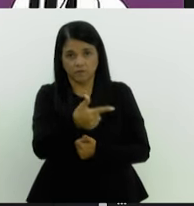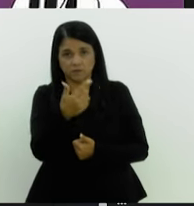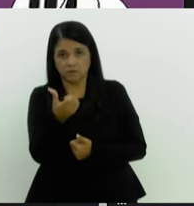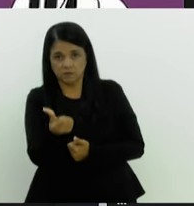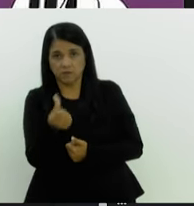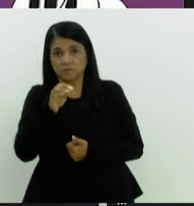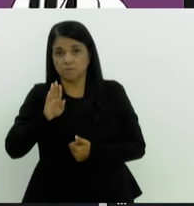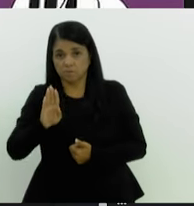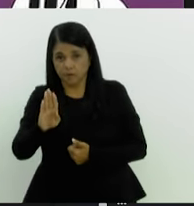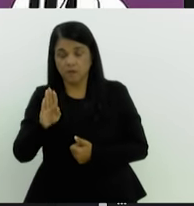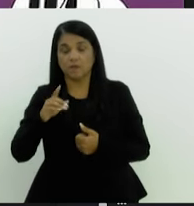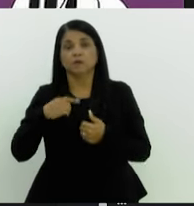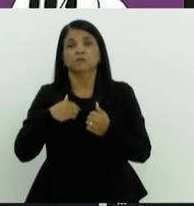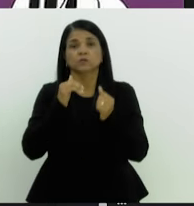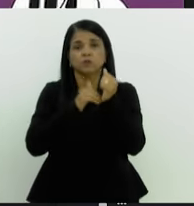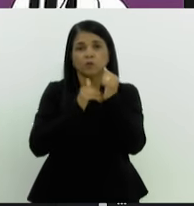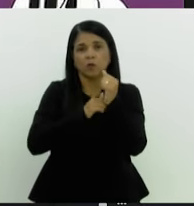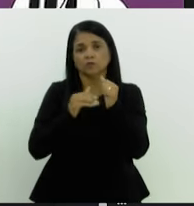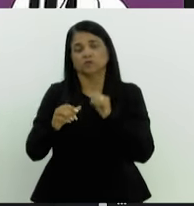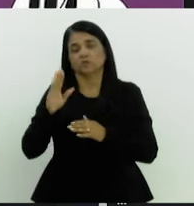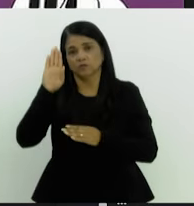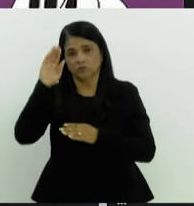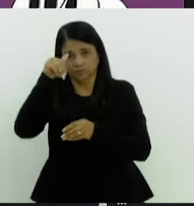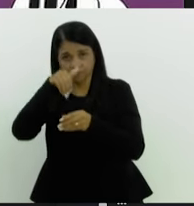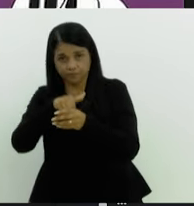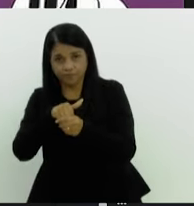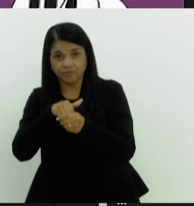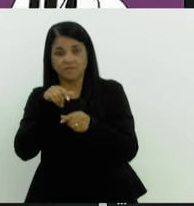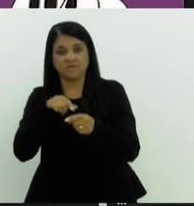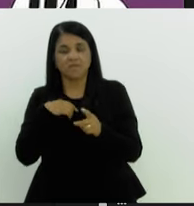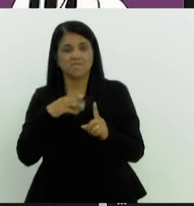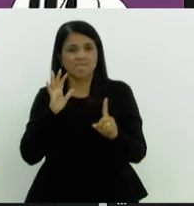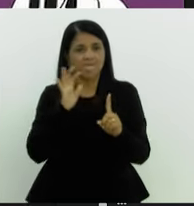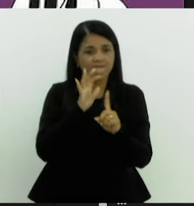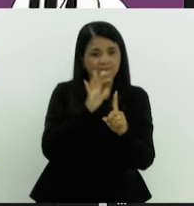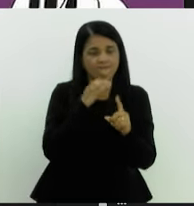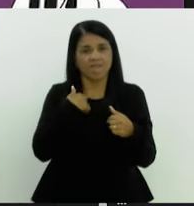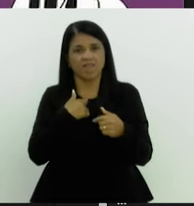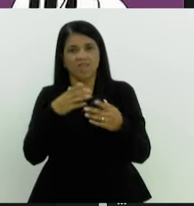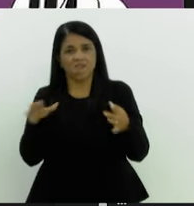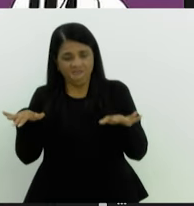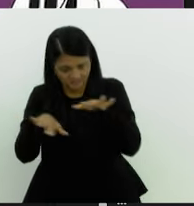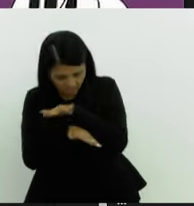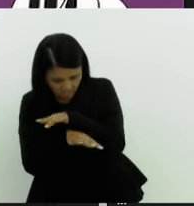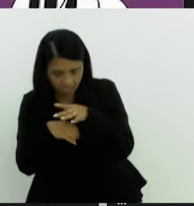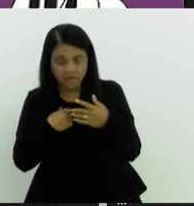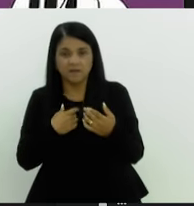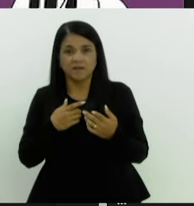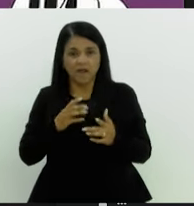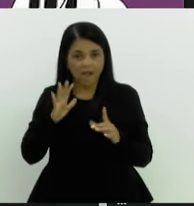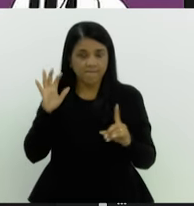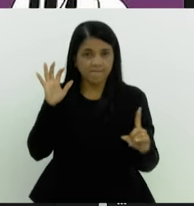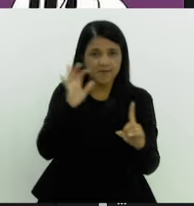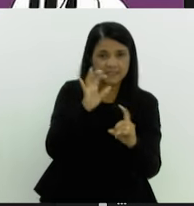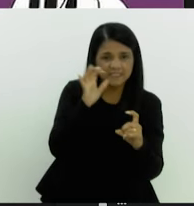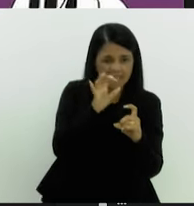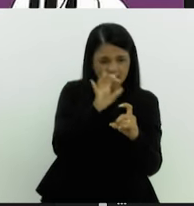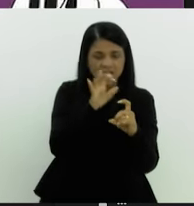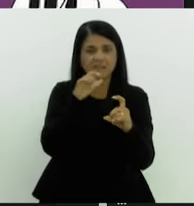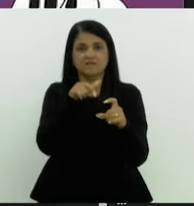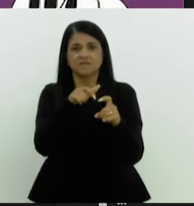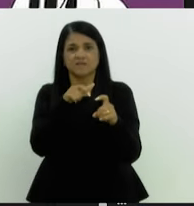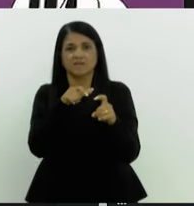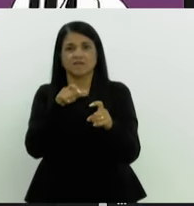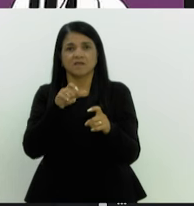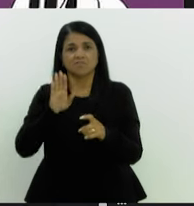eleitoral esse crime tipifica as condutas de assediar perseguir humilhar ameaçar constranger a candidata ou